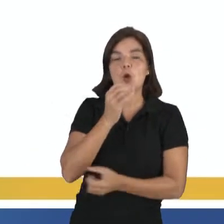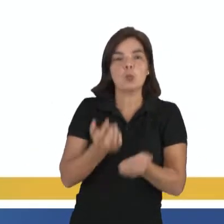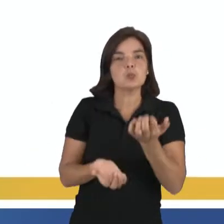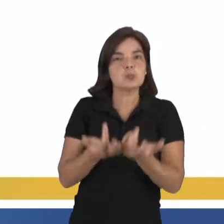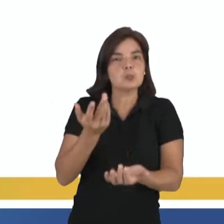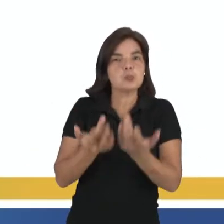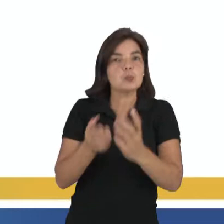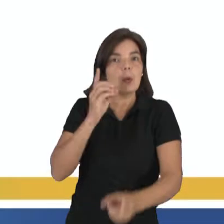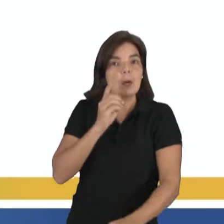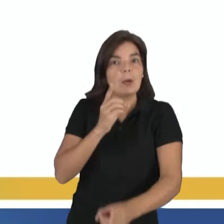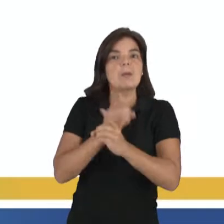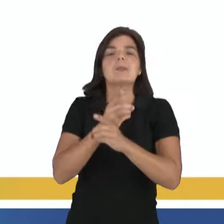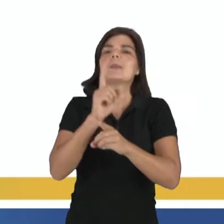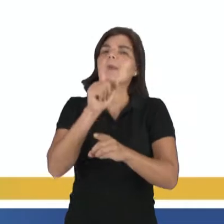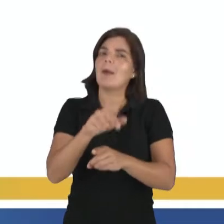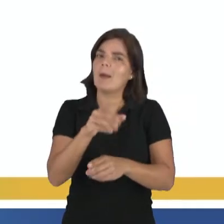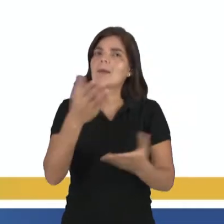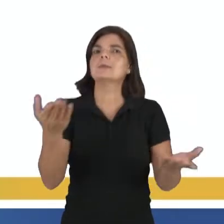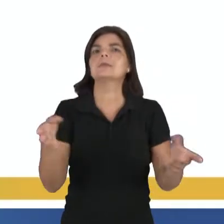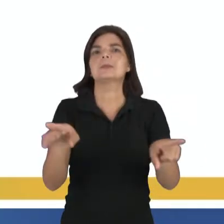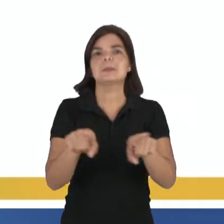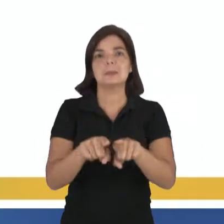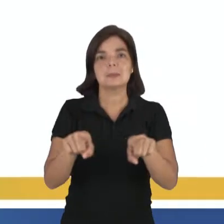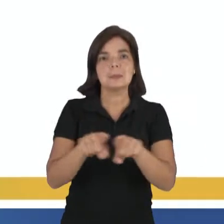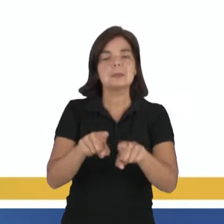A descoberta do fogo é sim